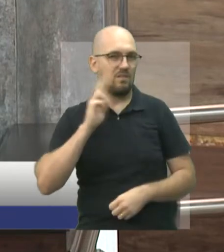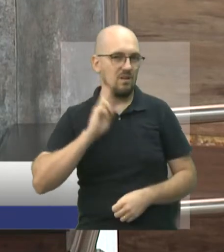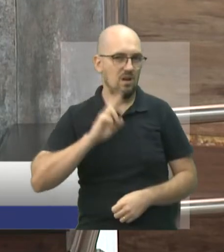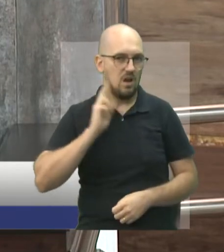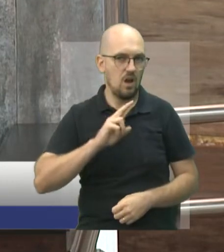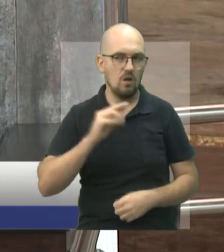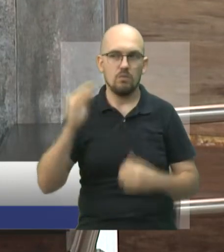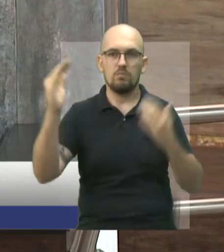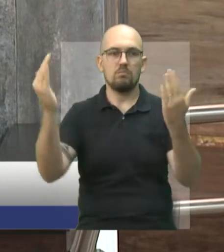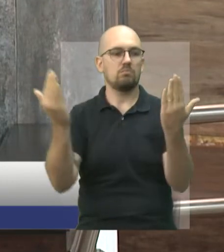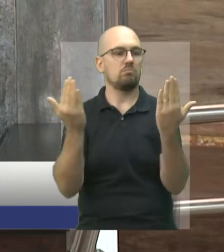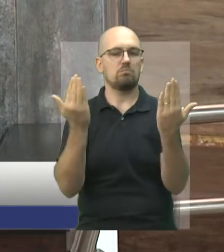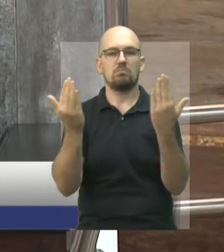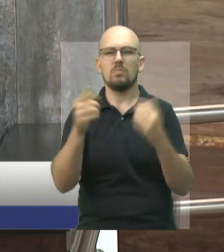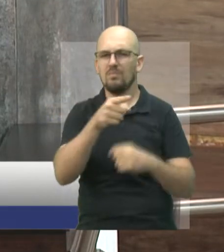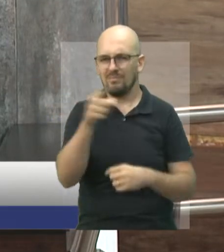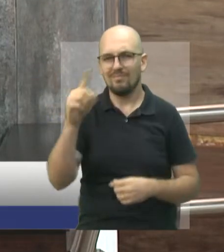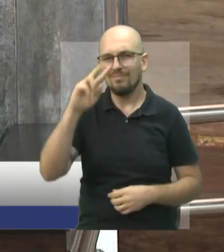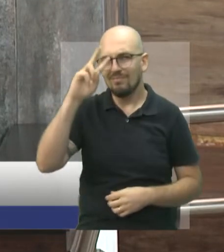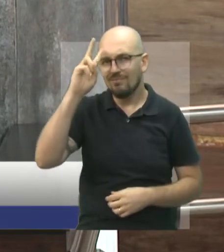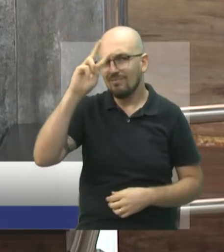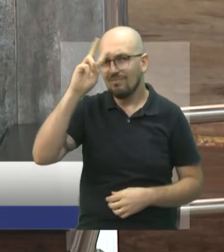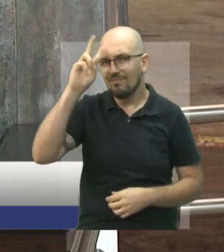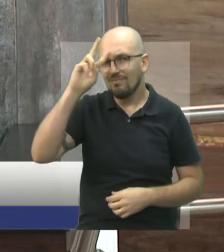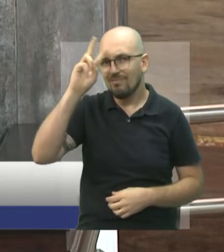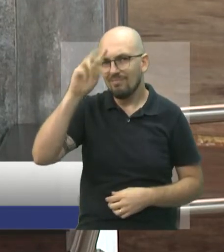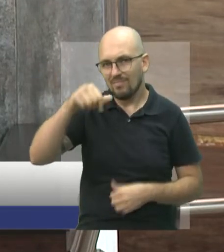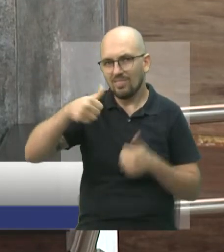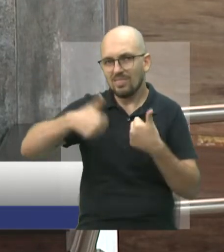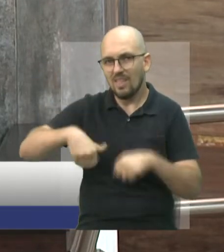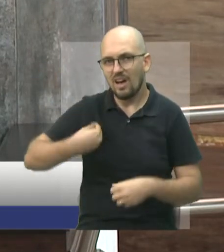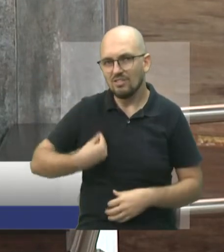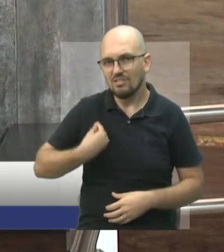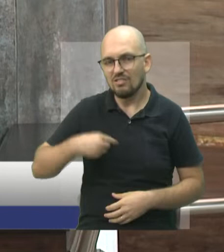quem estava aqui e quem ouviu, o senhor